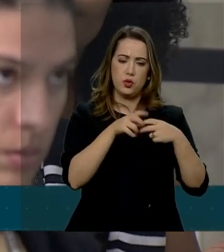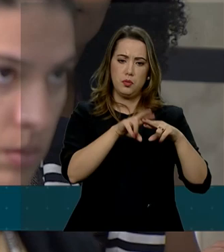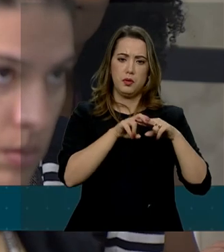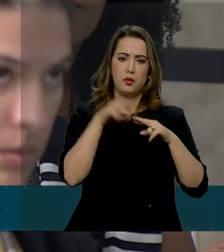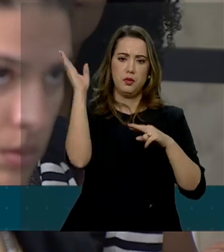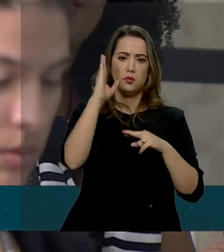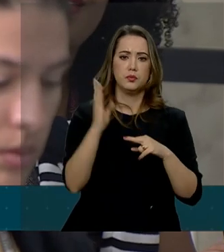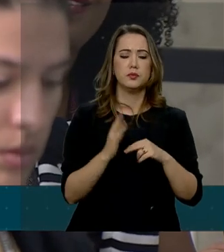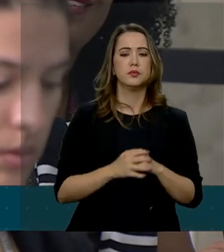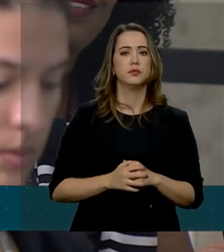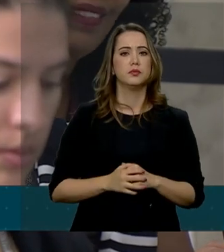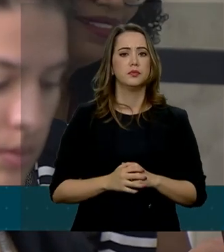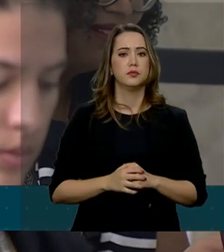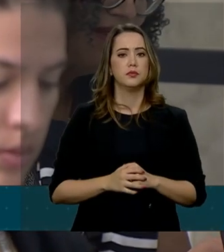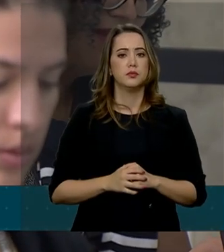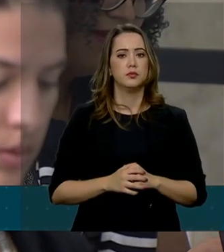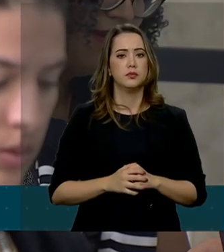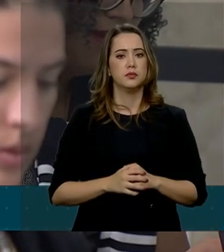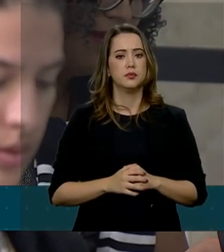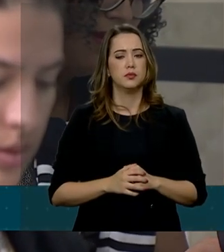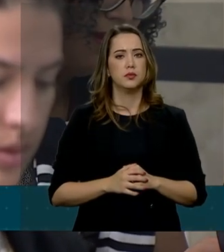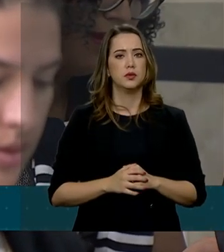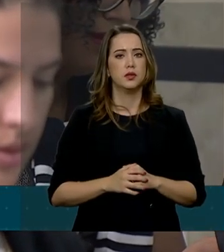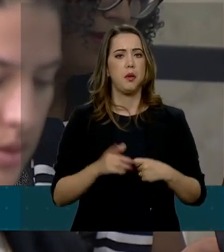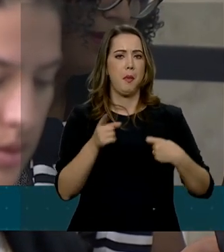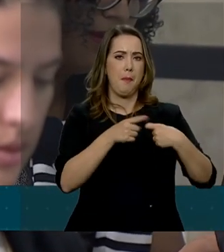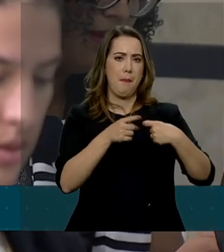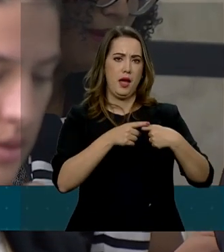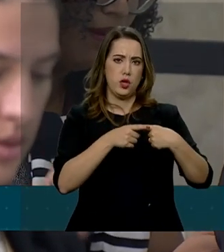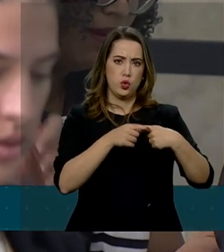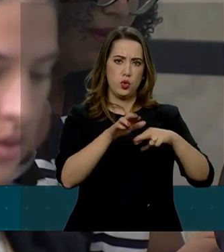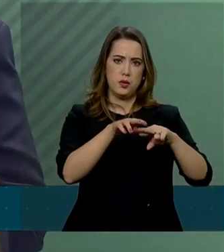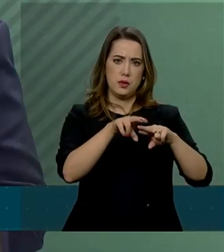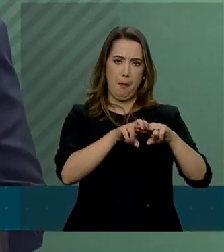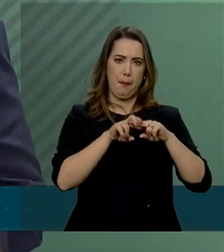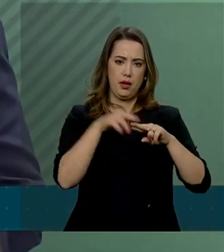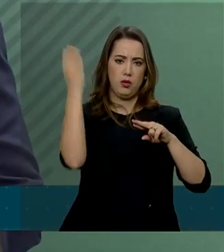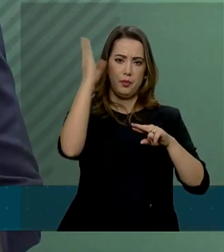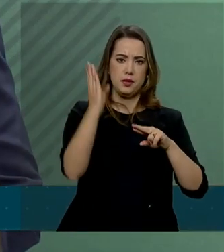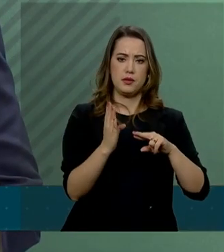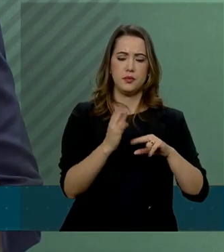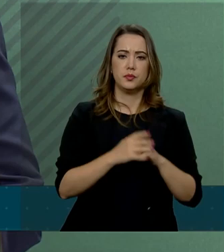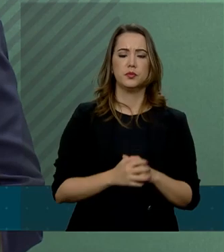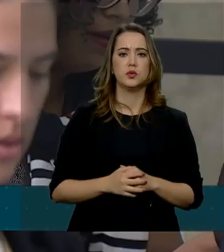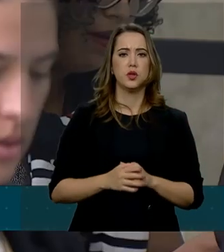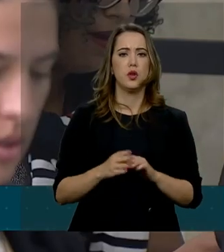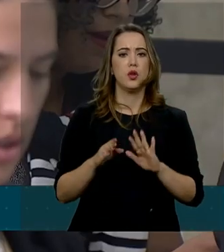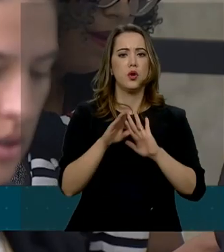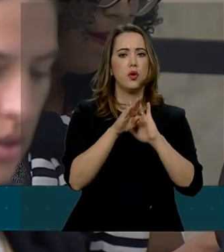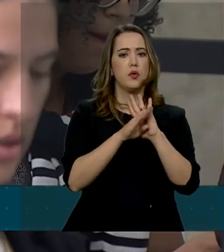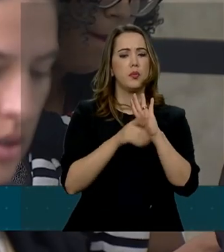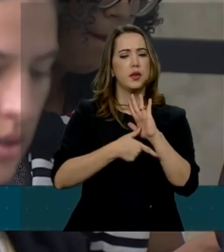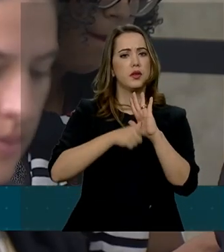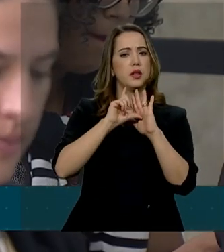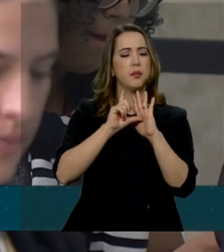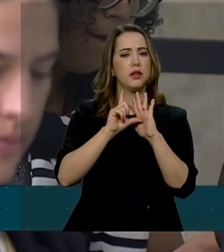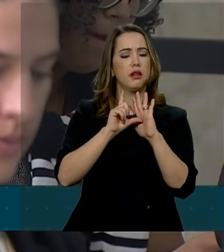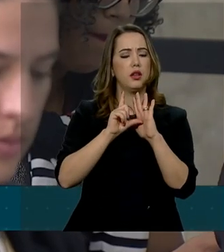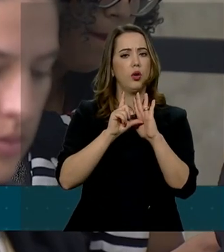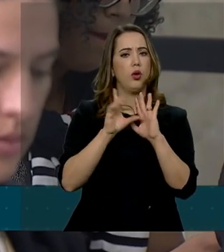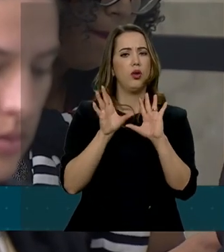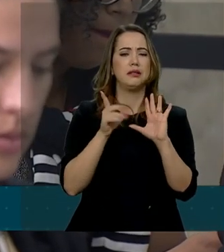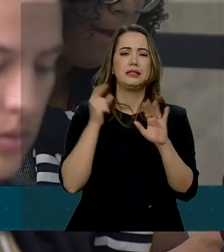médicos do próprio médicos pelo brasil é pelo brasil melhor falou o o programa anterior mais médicos ele teve